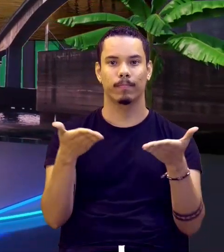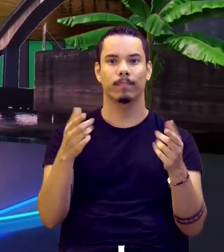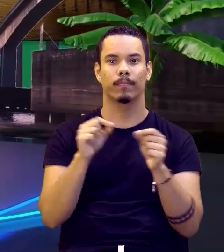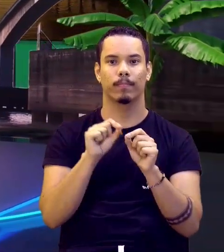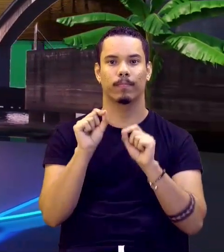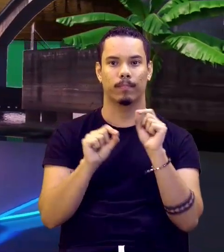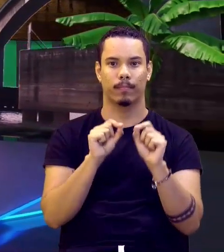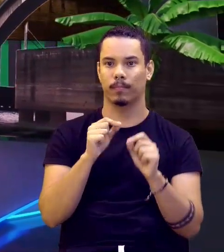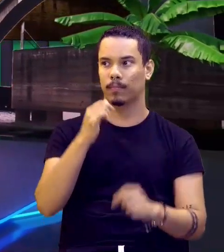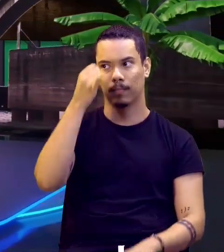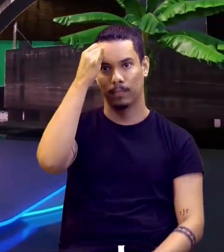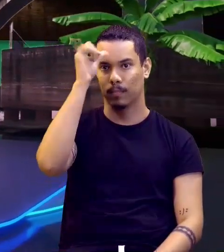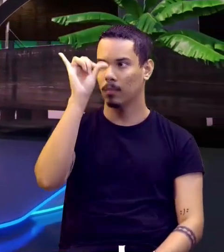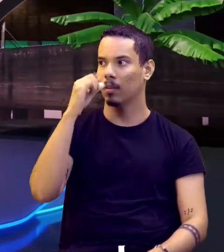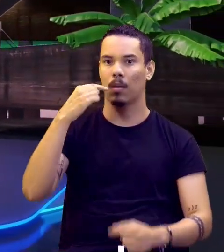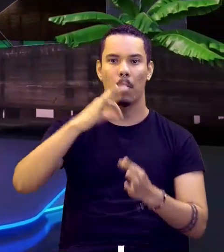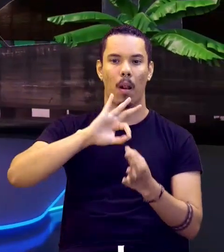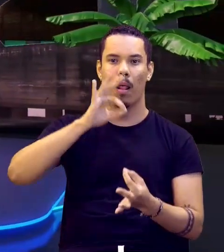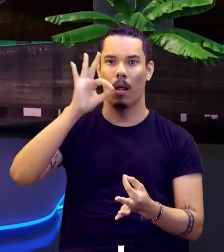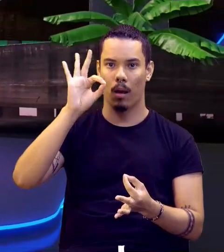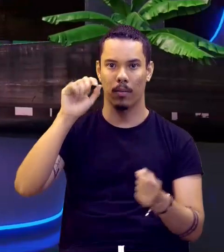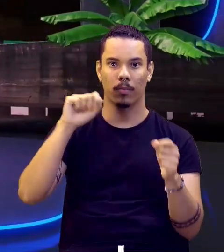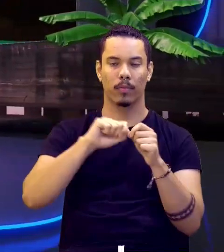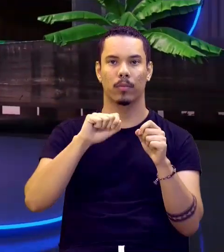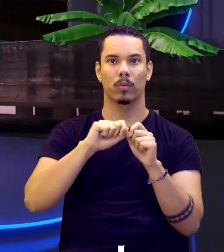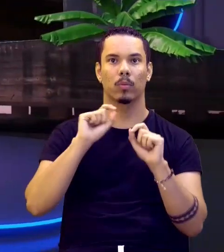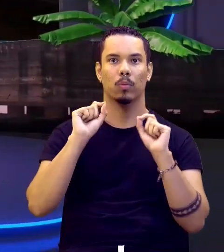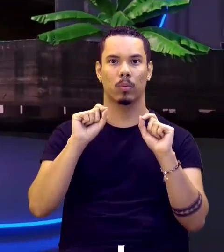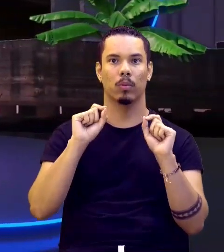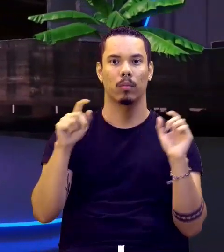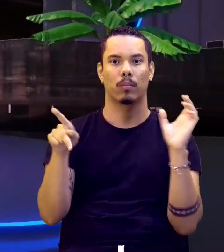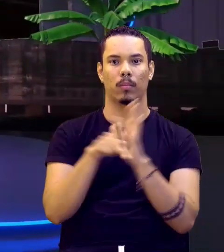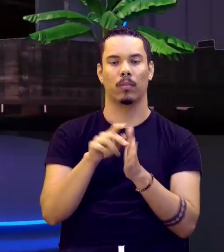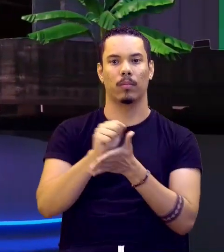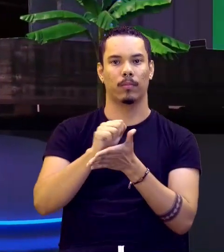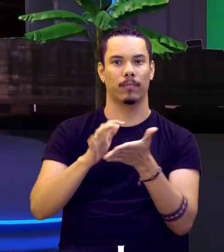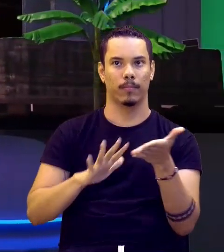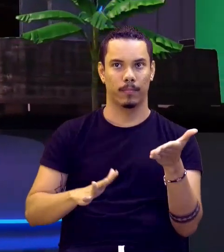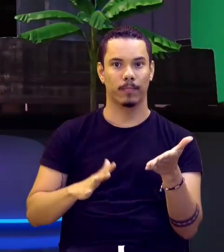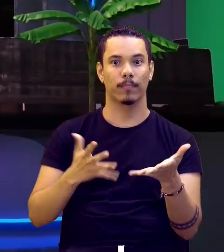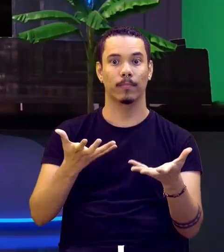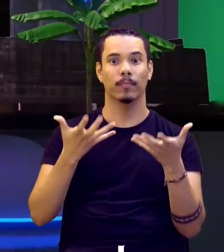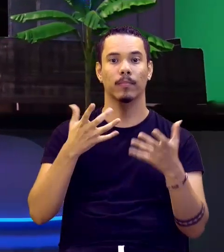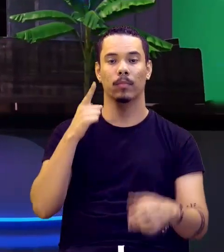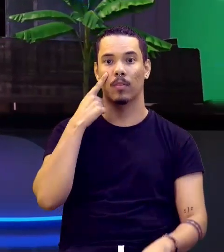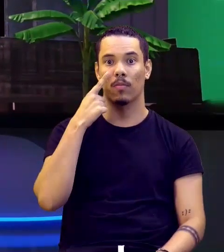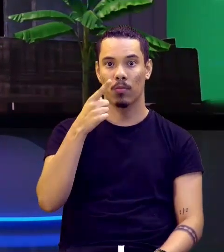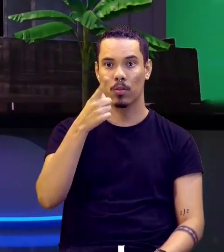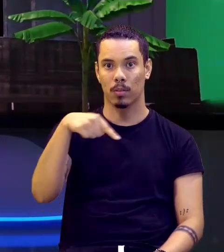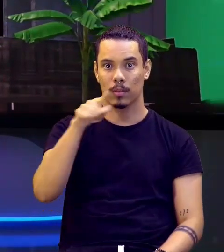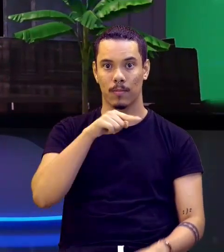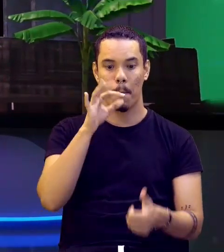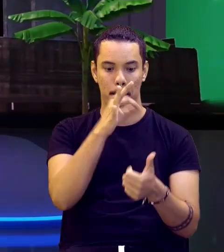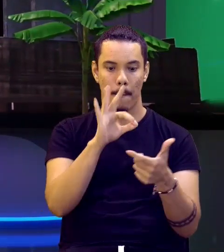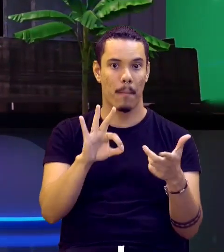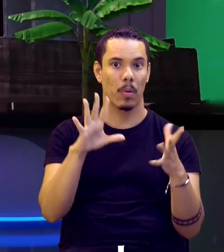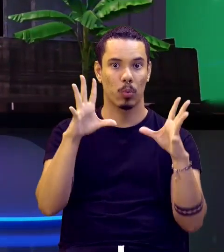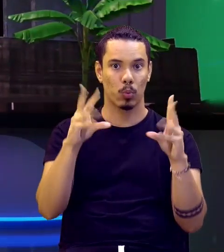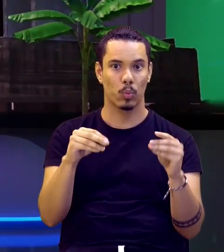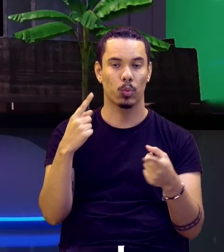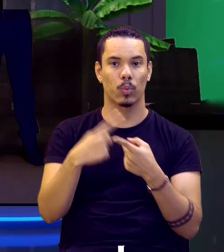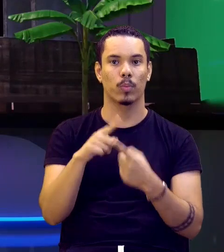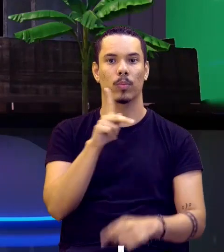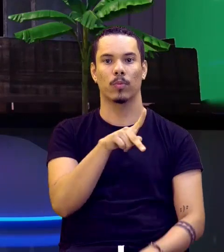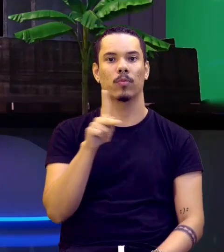sem muitas delongas, vamos aí, galera, para as atividades. E eu quero ver você aí gabaritando, porque professor